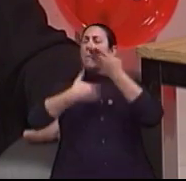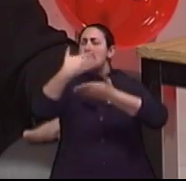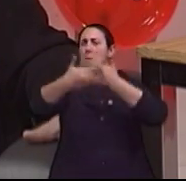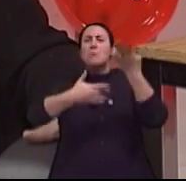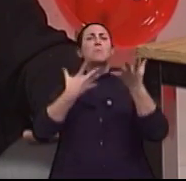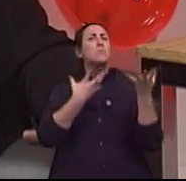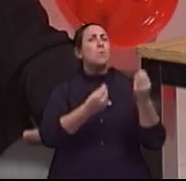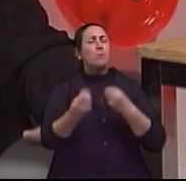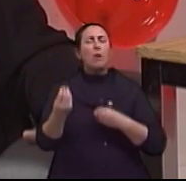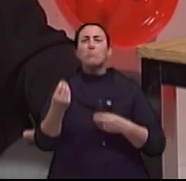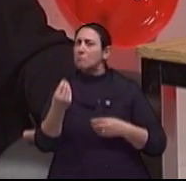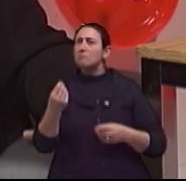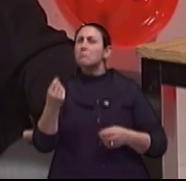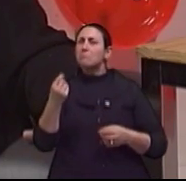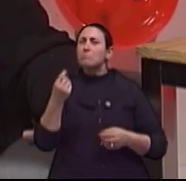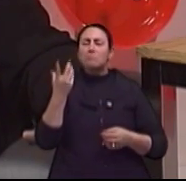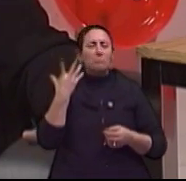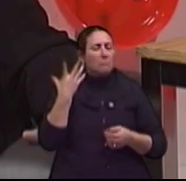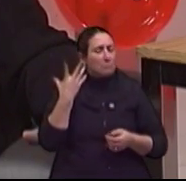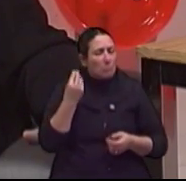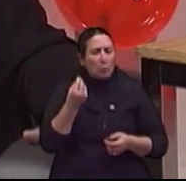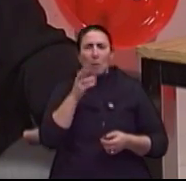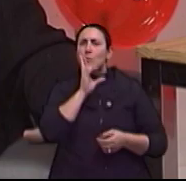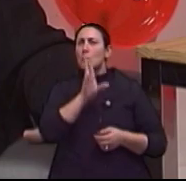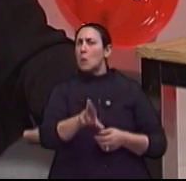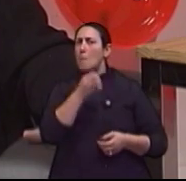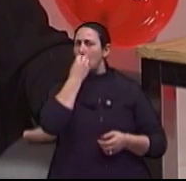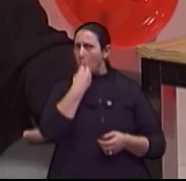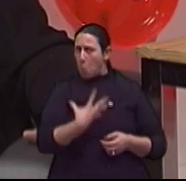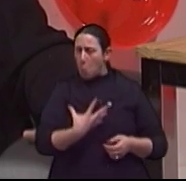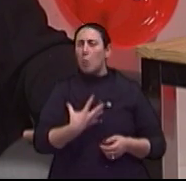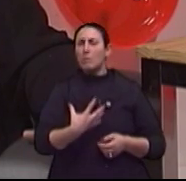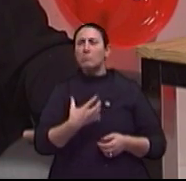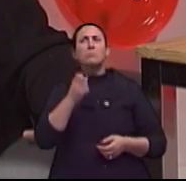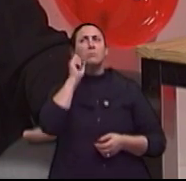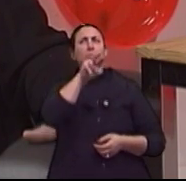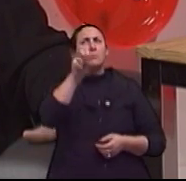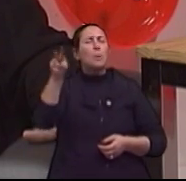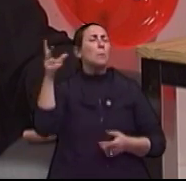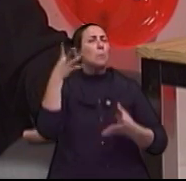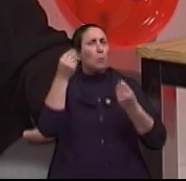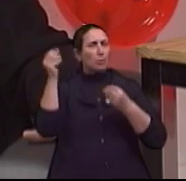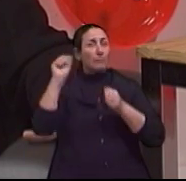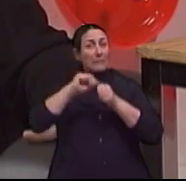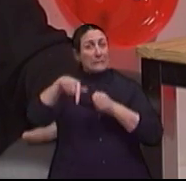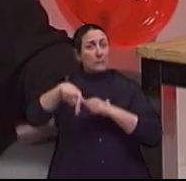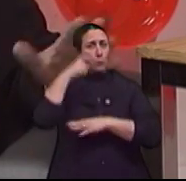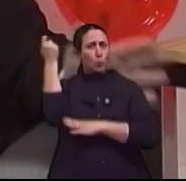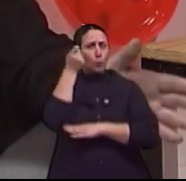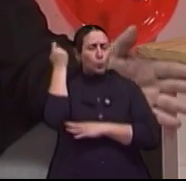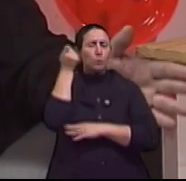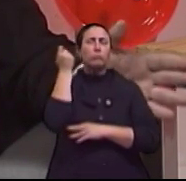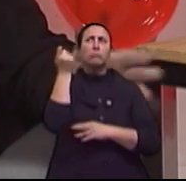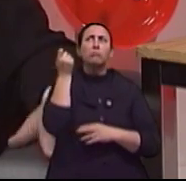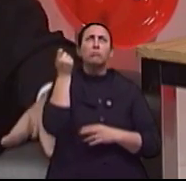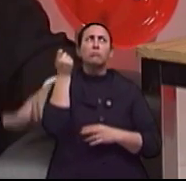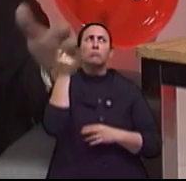o resultado cosmético estético muito bom nós temos assim vários cões plásticos aqui no sul